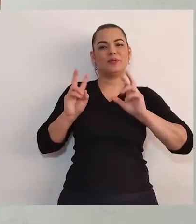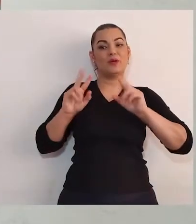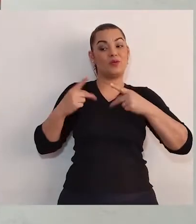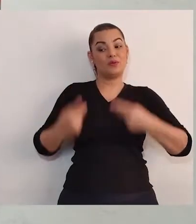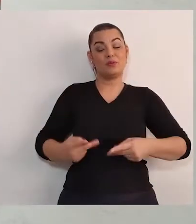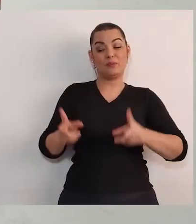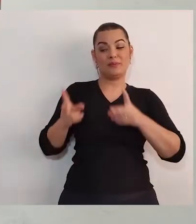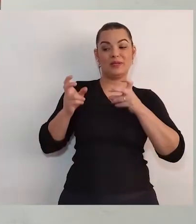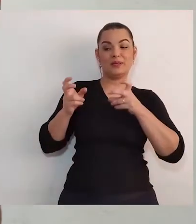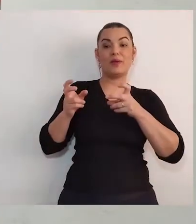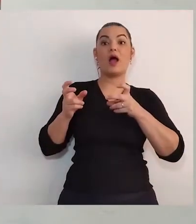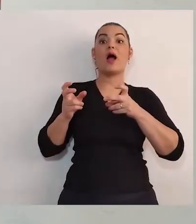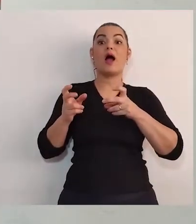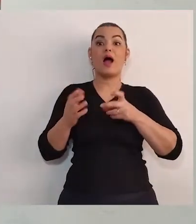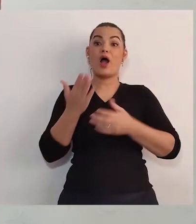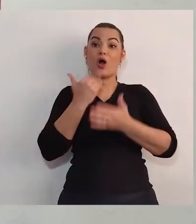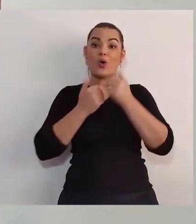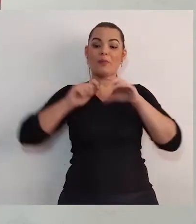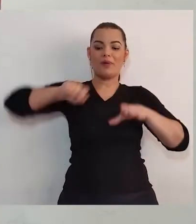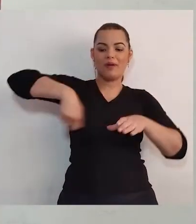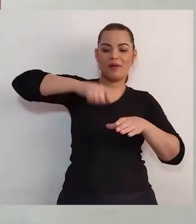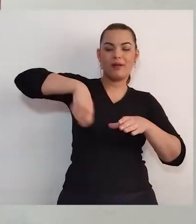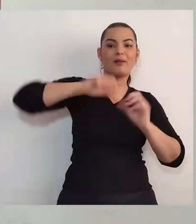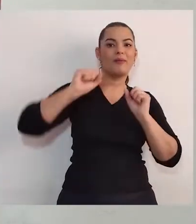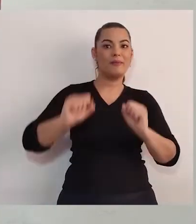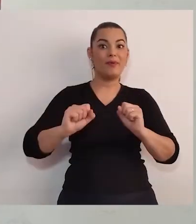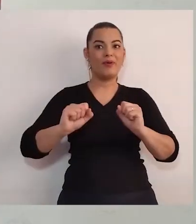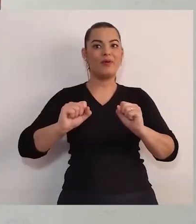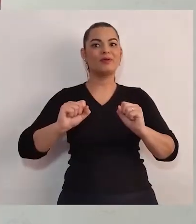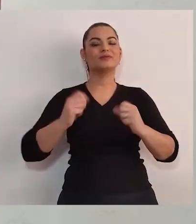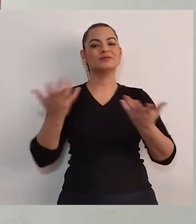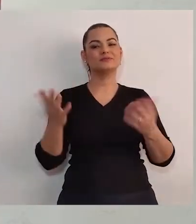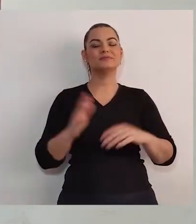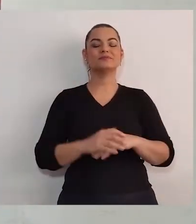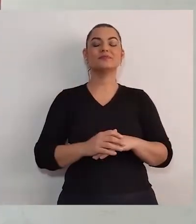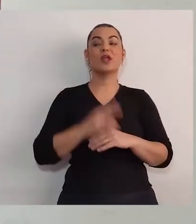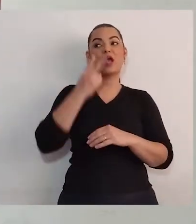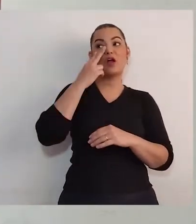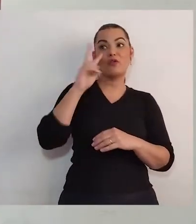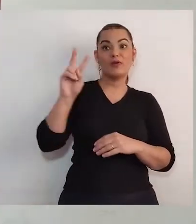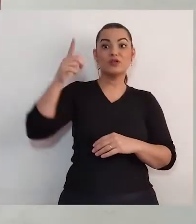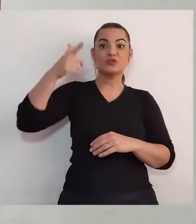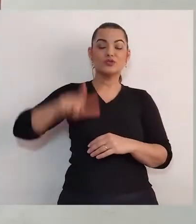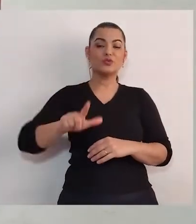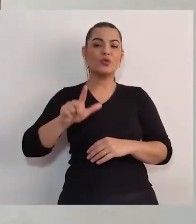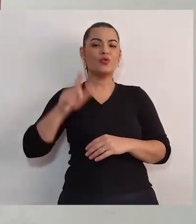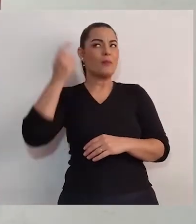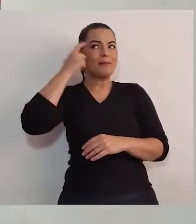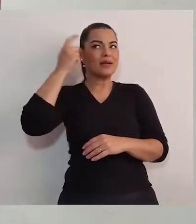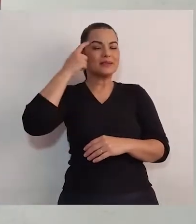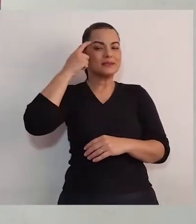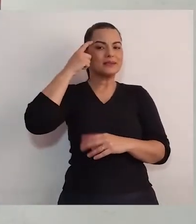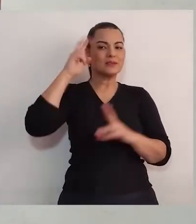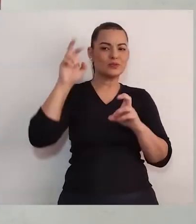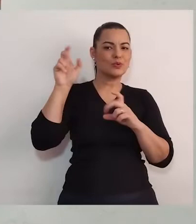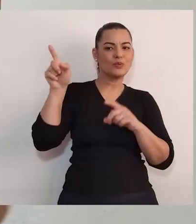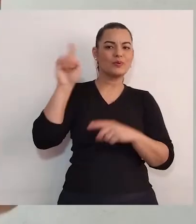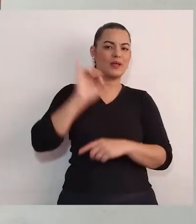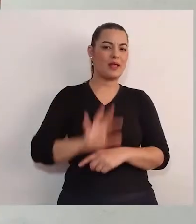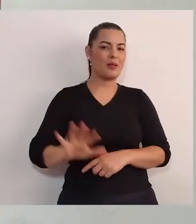mudaram. Olhando aí na imagem mais uma vez, pensando, né, na imagem mais uma vez,